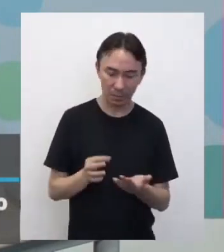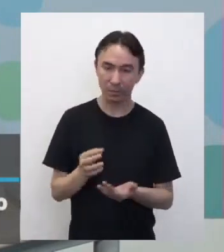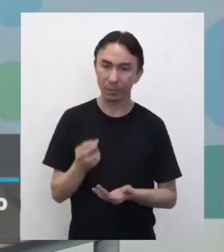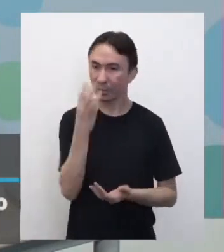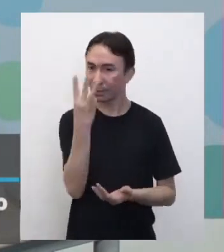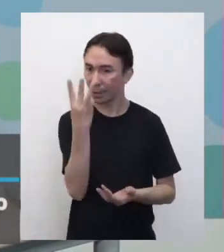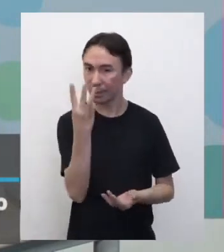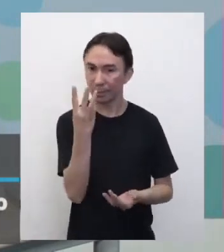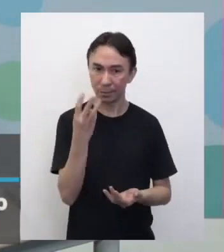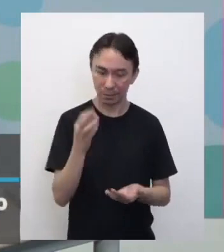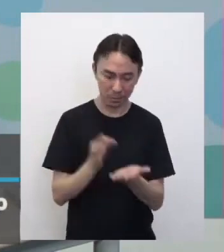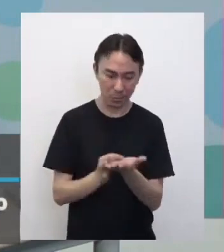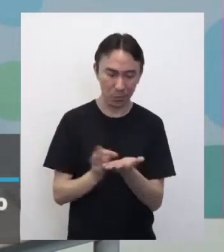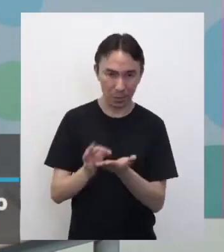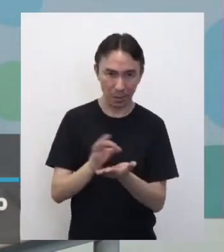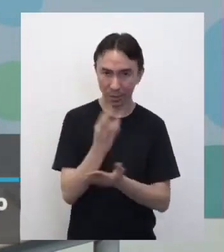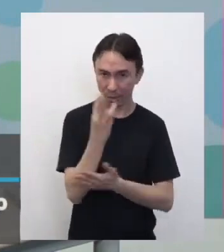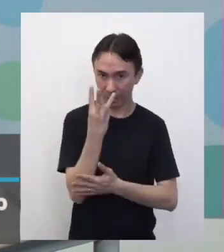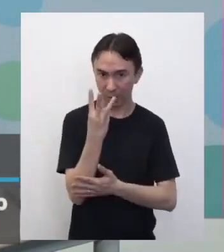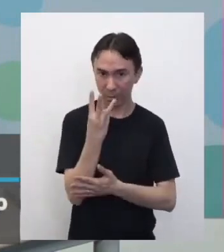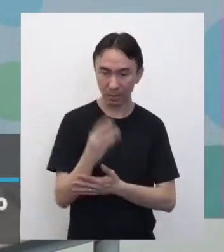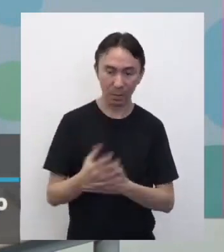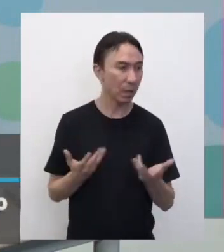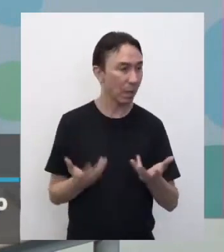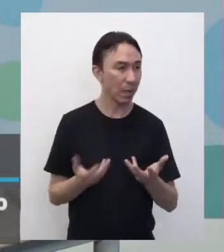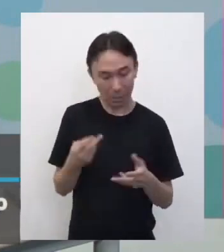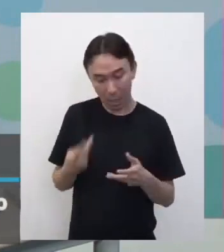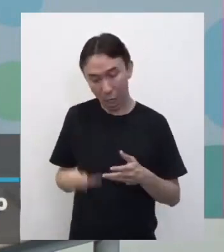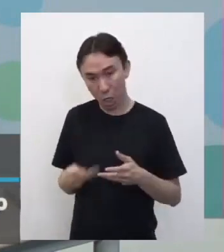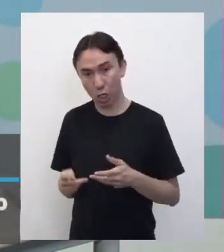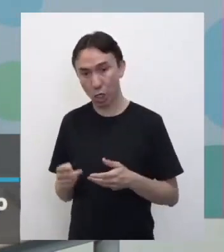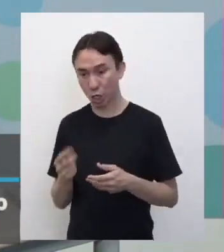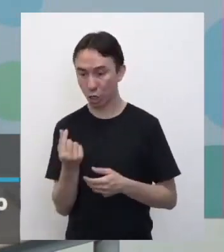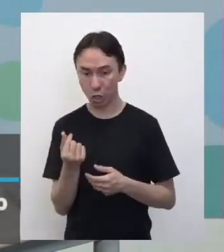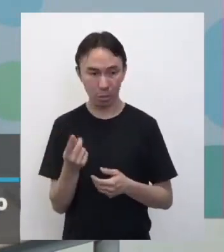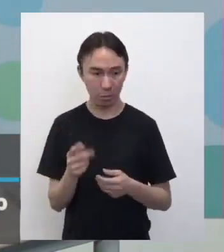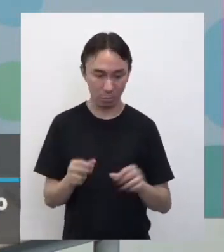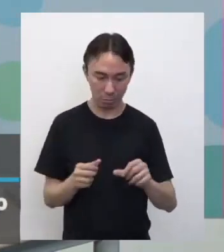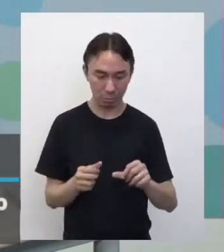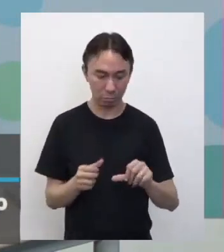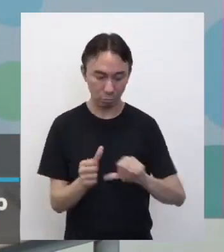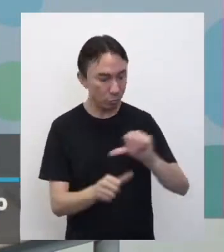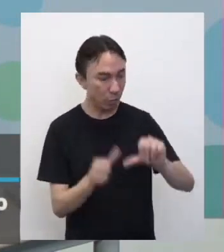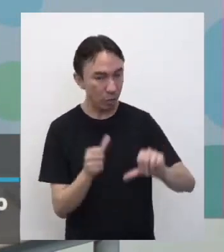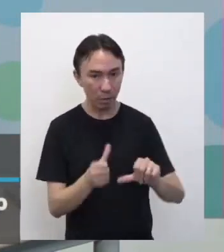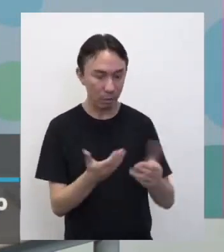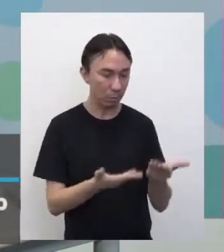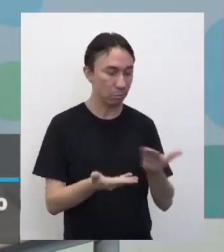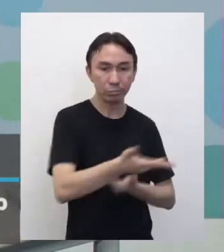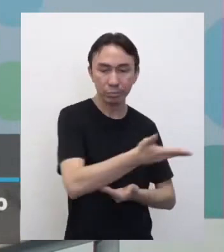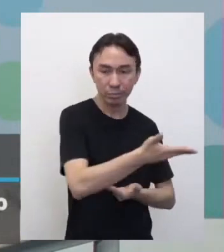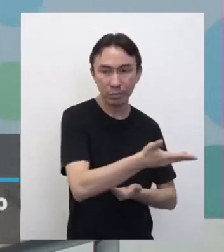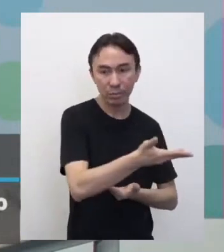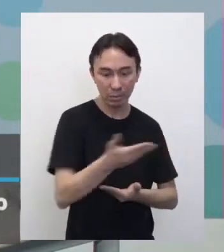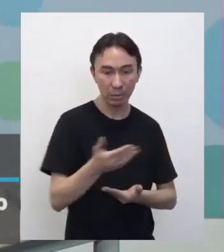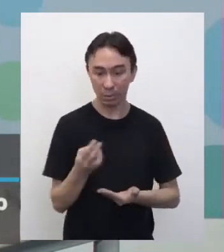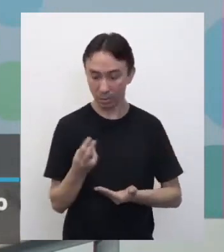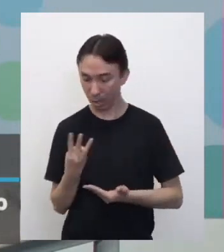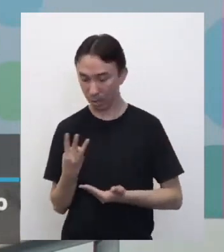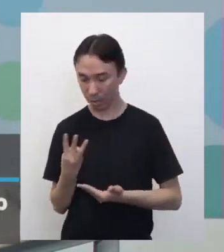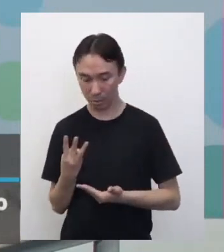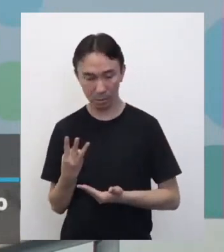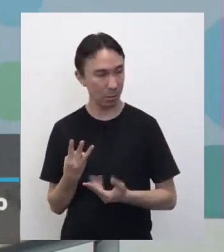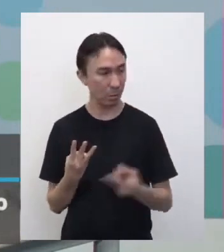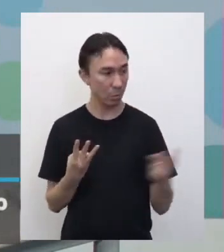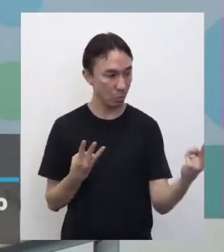quero o dinheiro do lugar ali onde eu estou, eu vou trocar minhas 3 moedas por 2 da moeda local, porque uma fica com